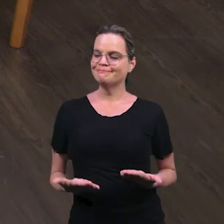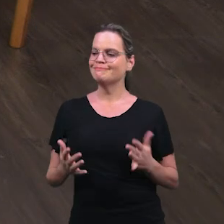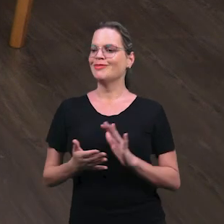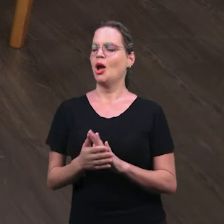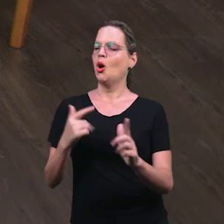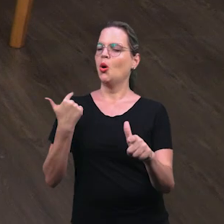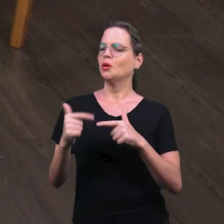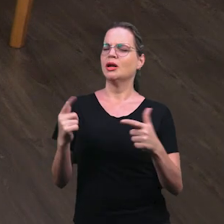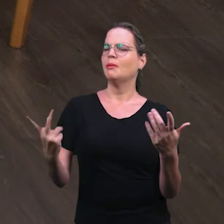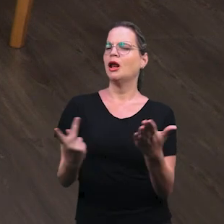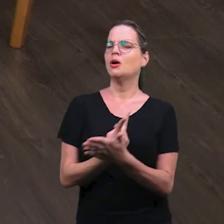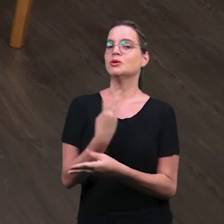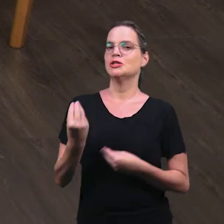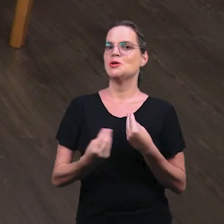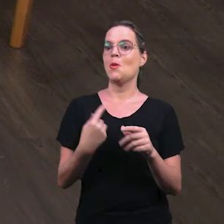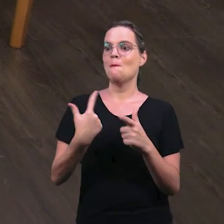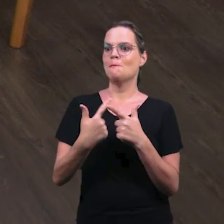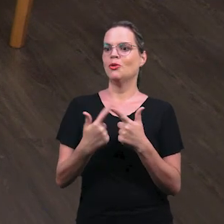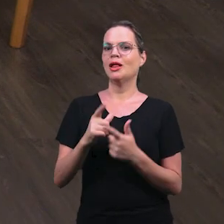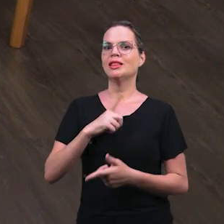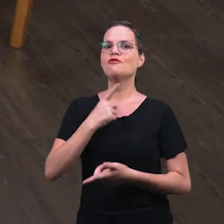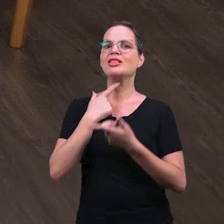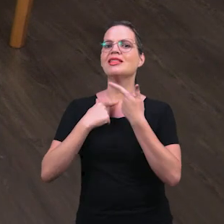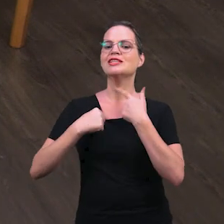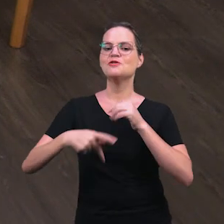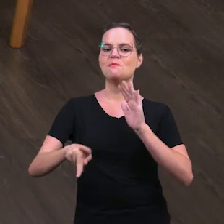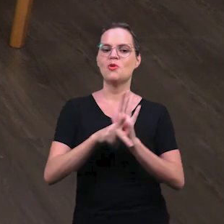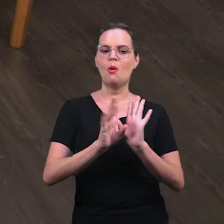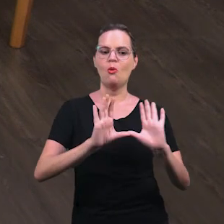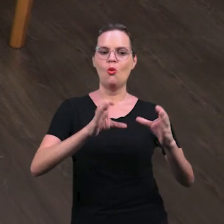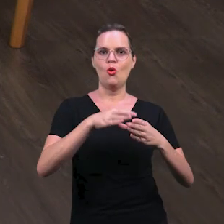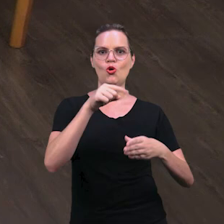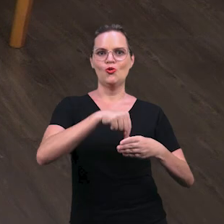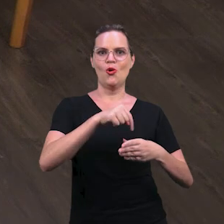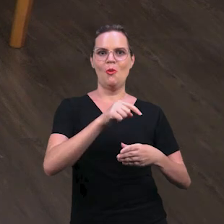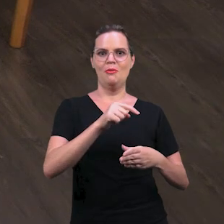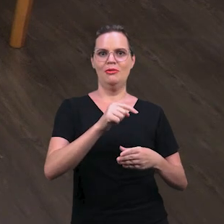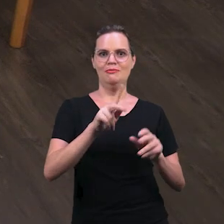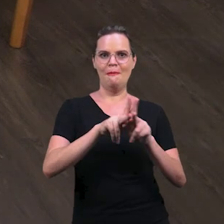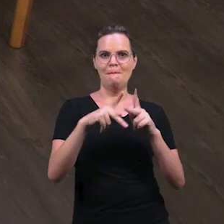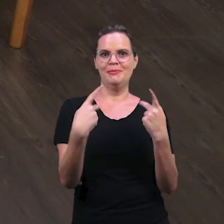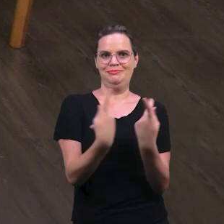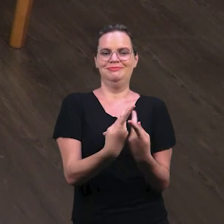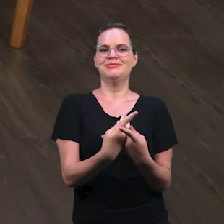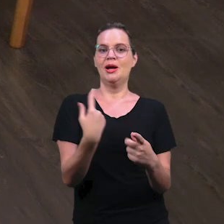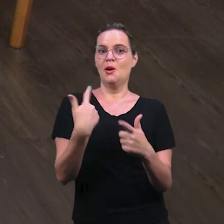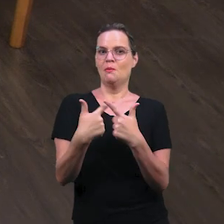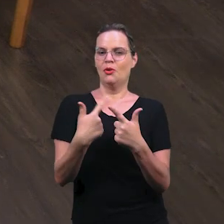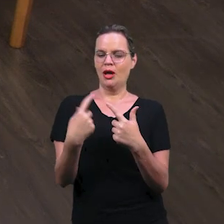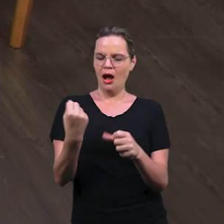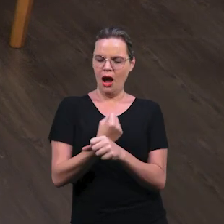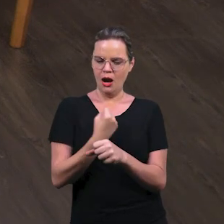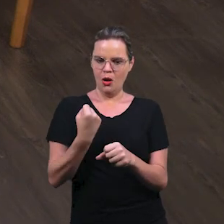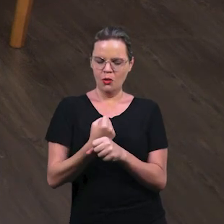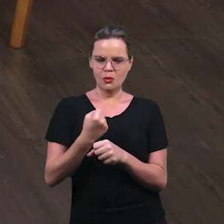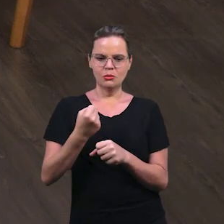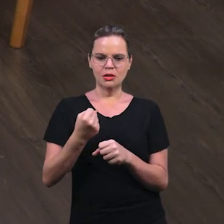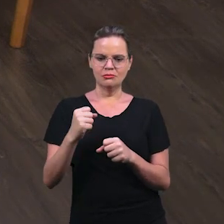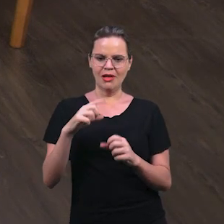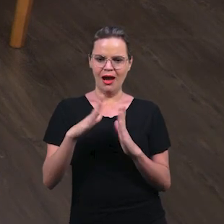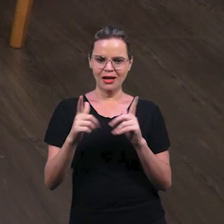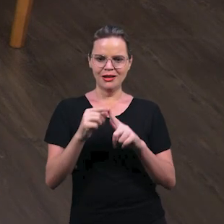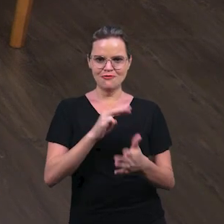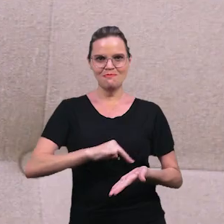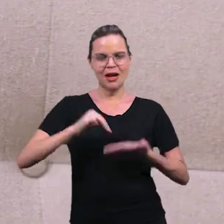ele surgiu um desejo, né, do Conselho Presbiteral. A obra chegou num ponto de